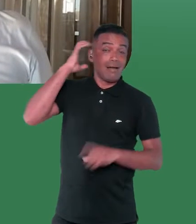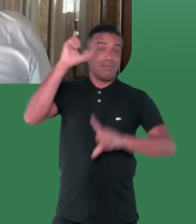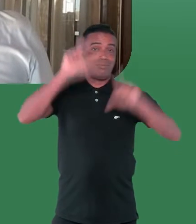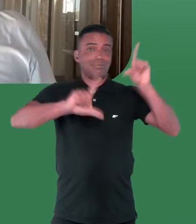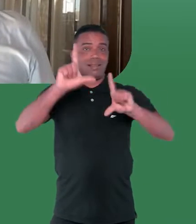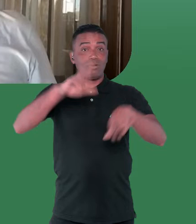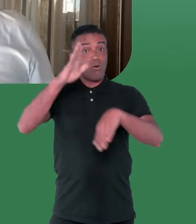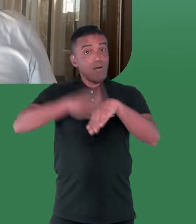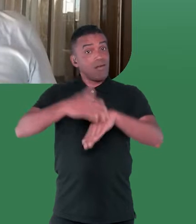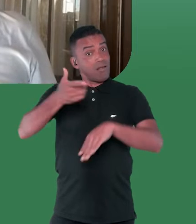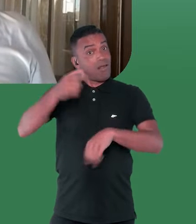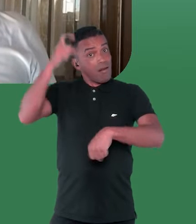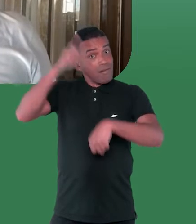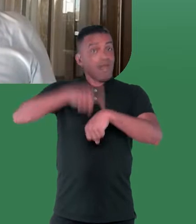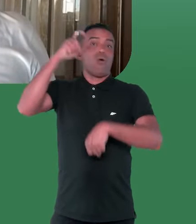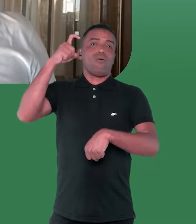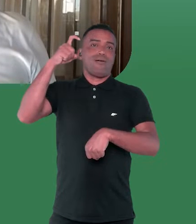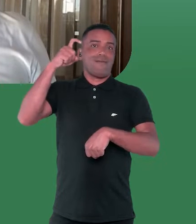improviso,